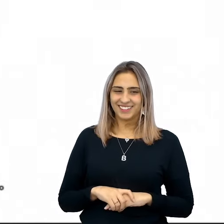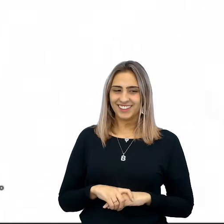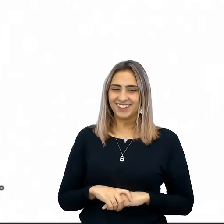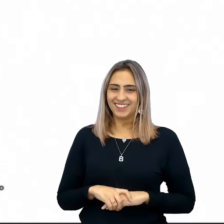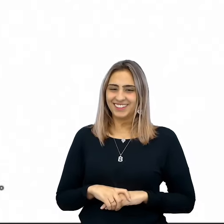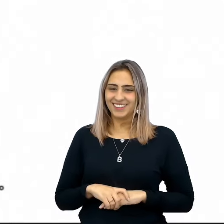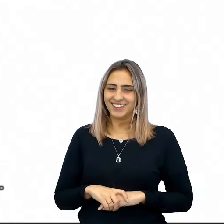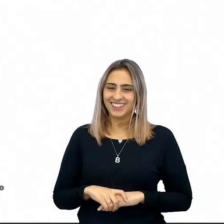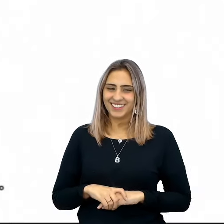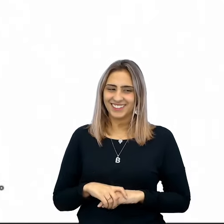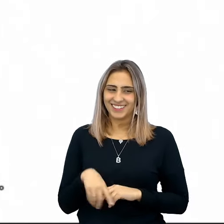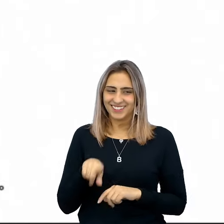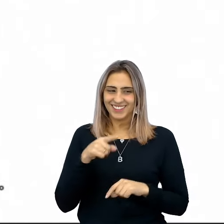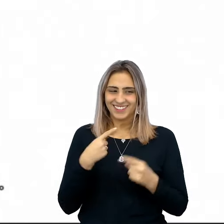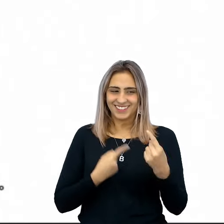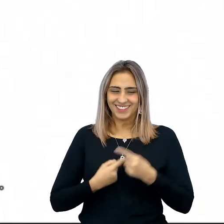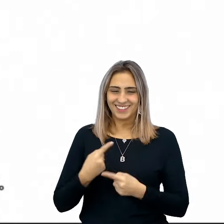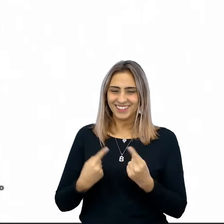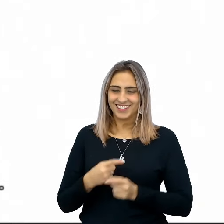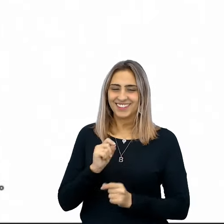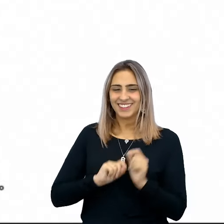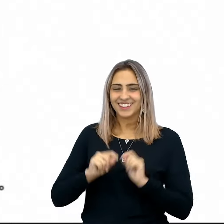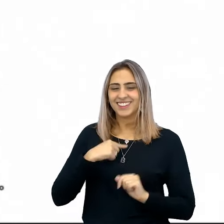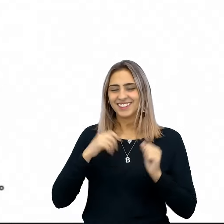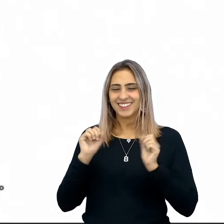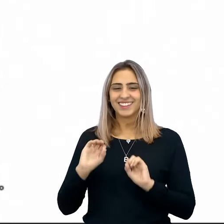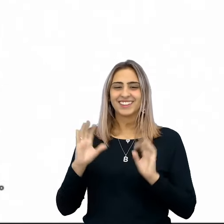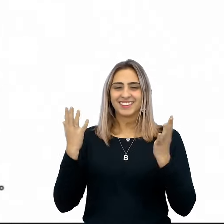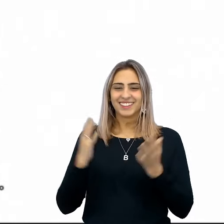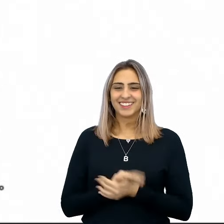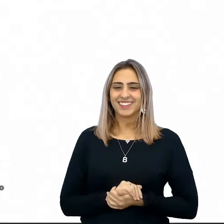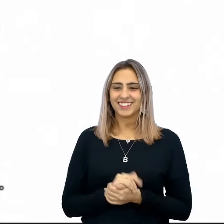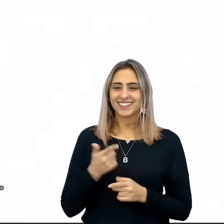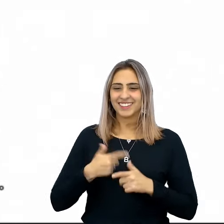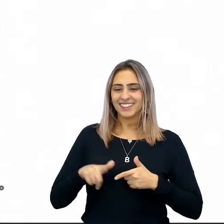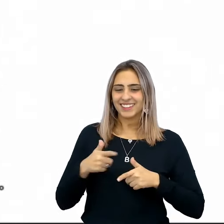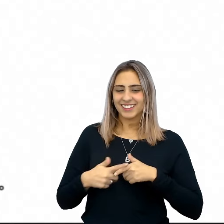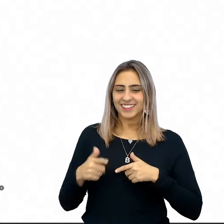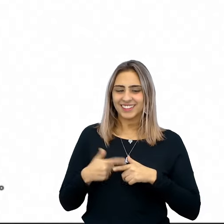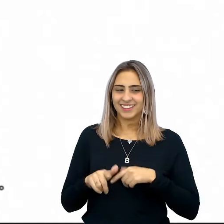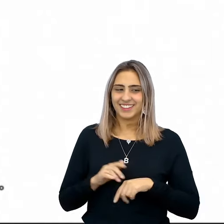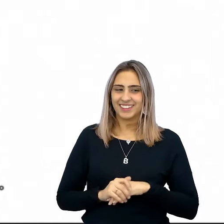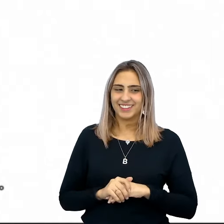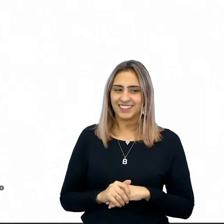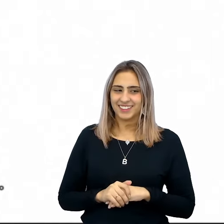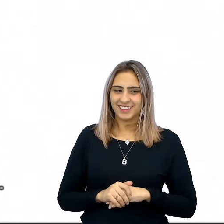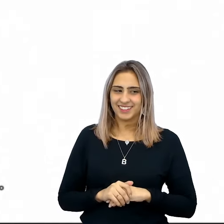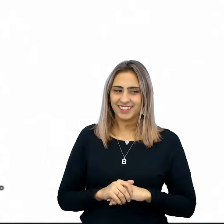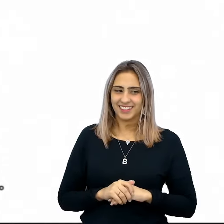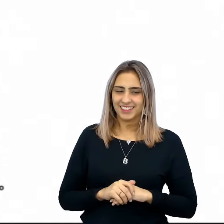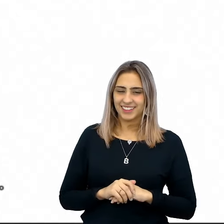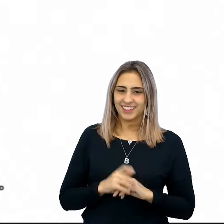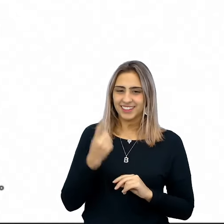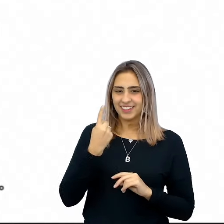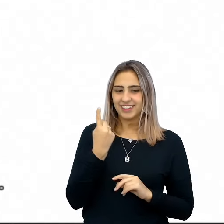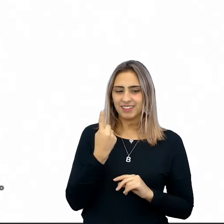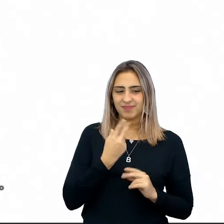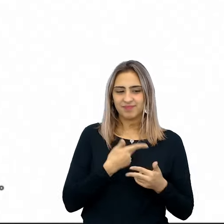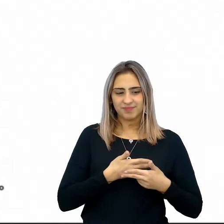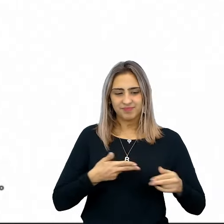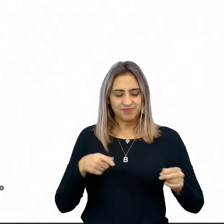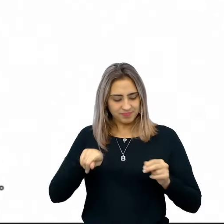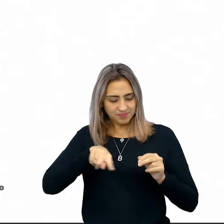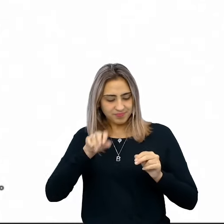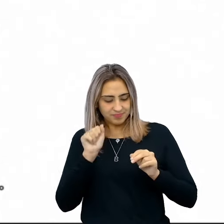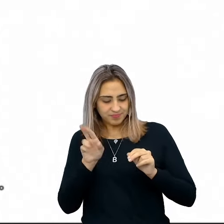e aí discutir com eles, né, qual a operação que eu posso resolver o problema, né, é uma multiplicação, mas o procedimento que